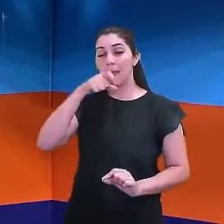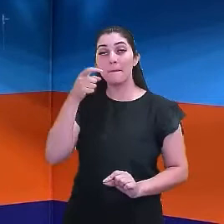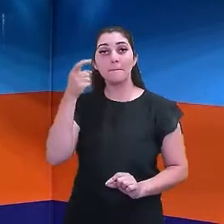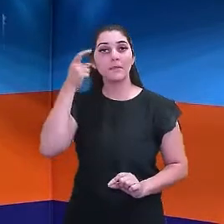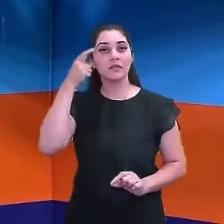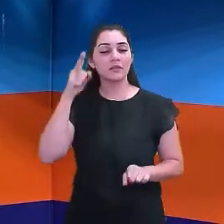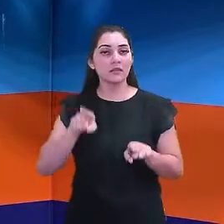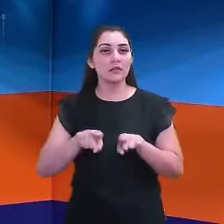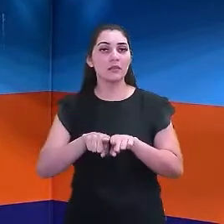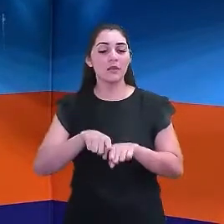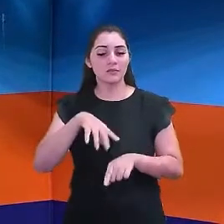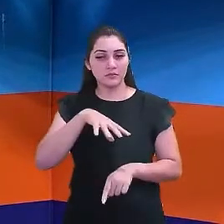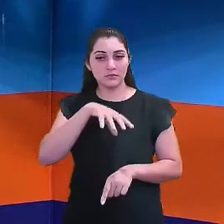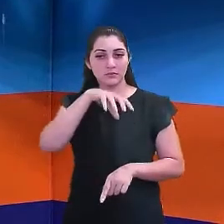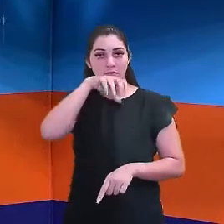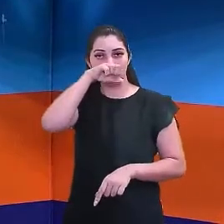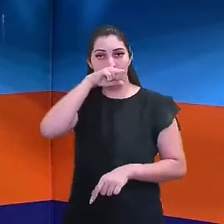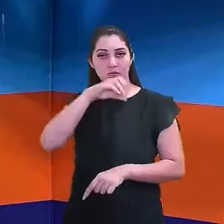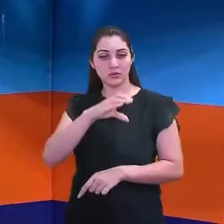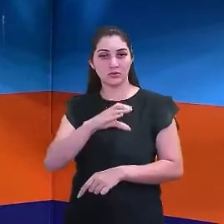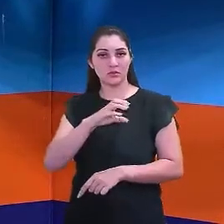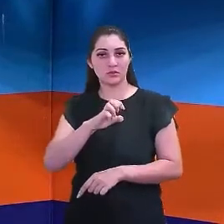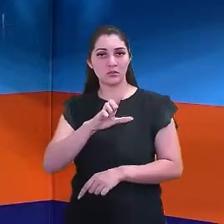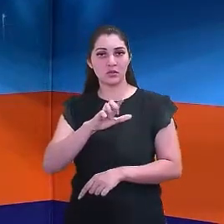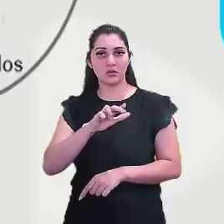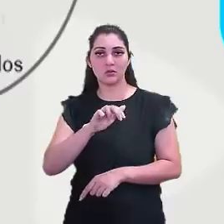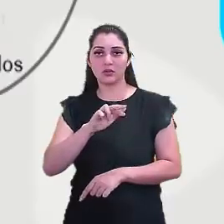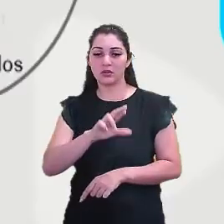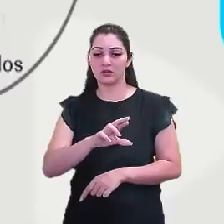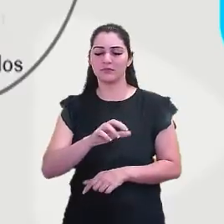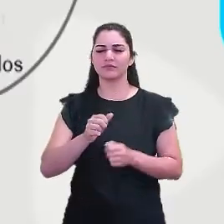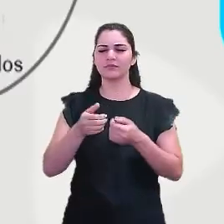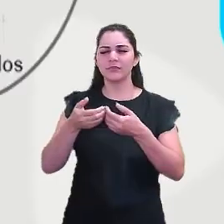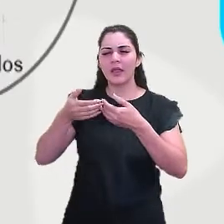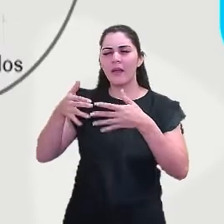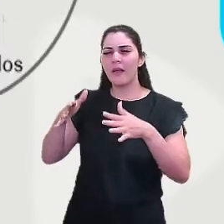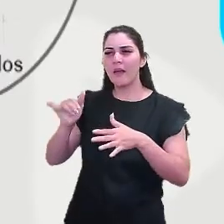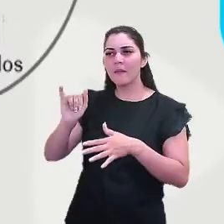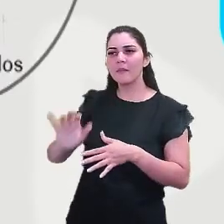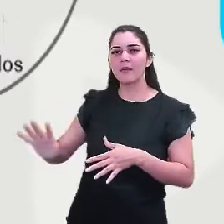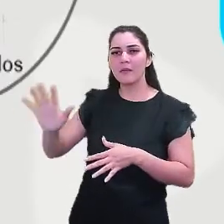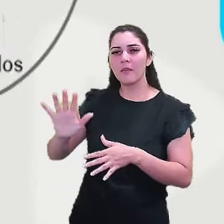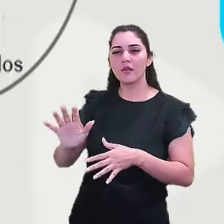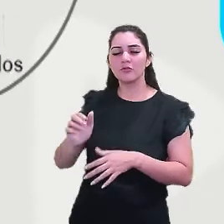Então, guarda essas informações que faz toda a diferença. Abra essa imagem de novo aí, por favor, produção, para que esse aluno possa